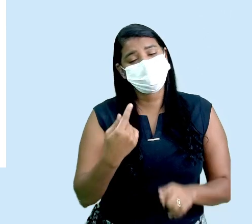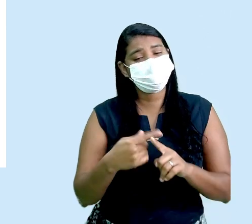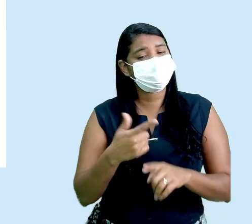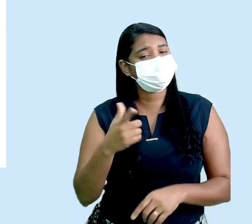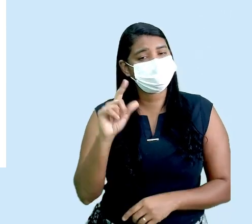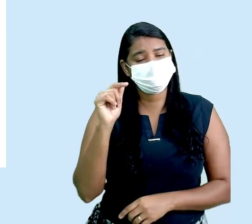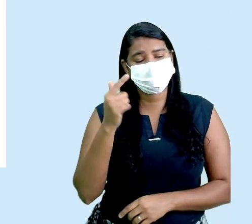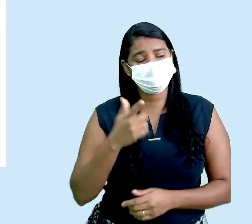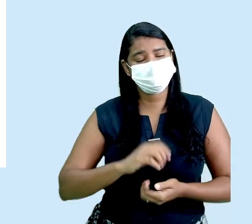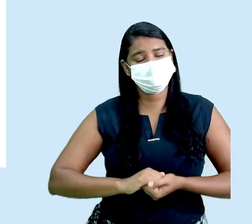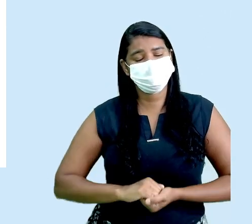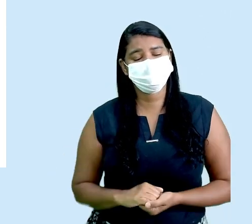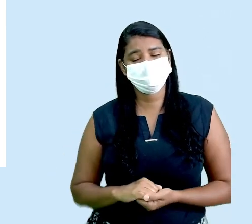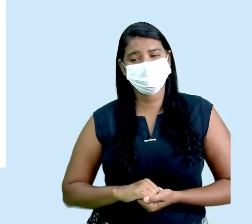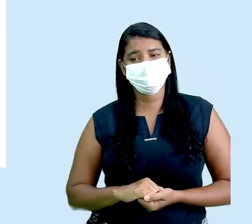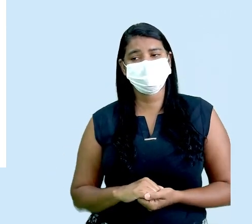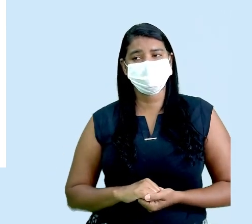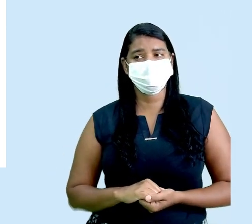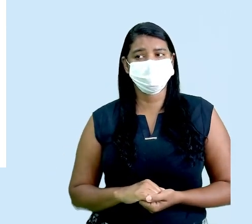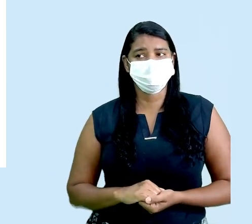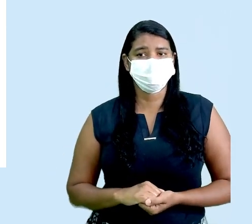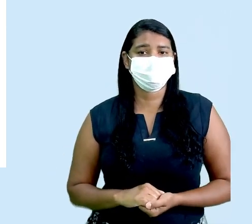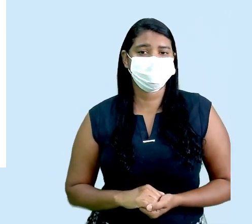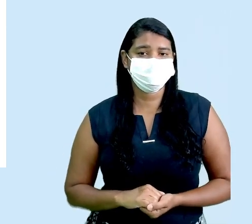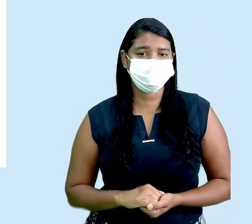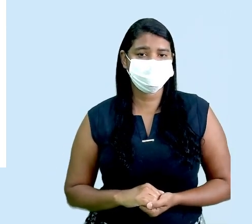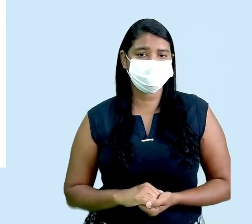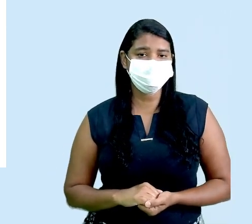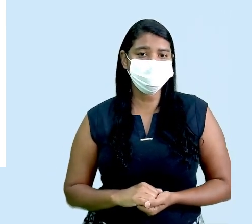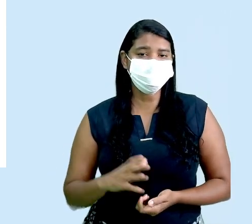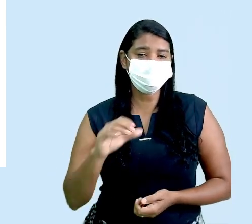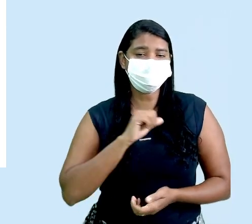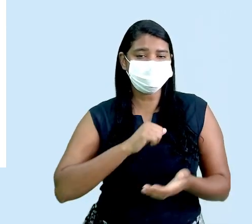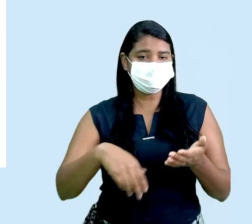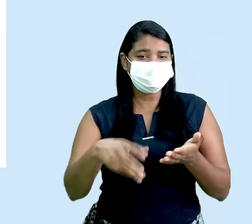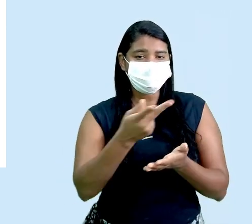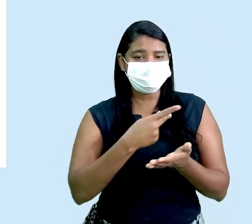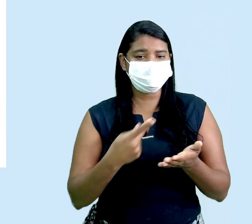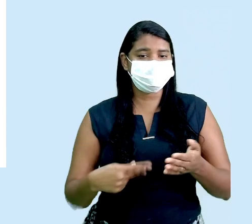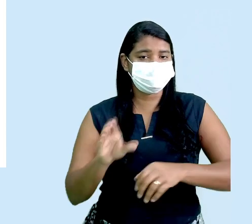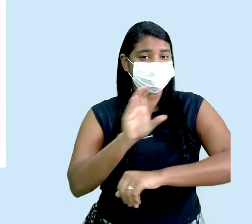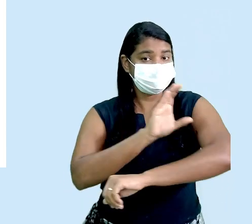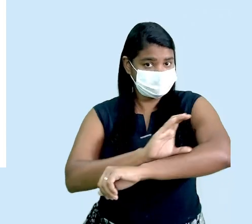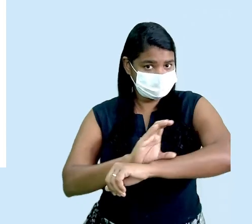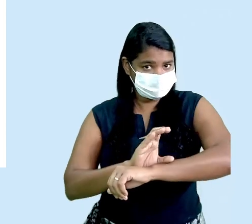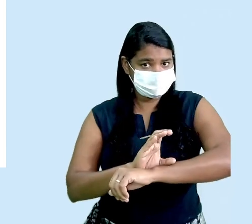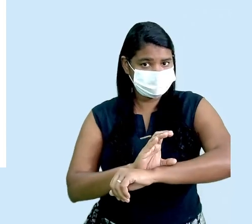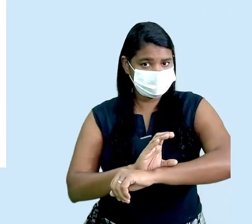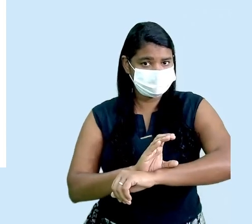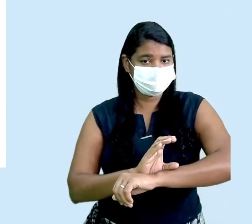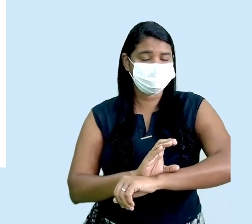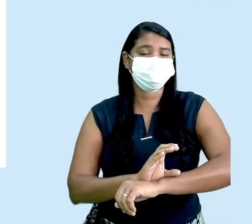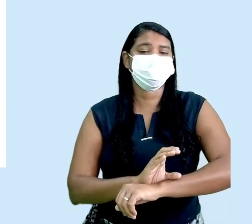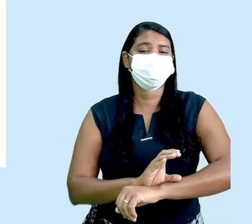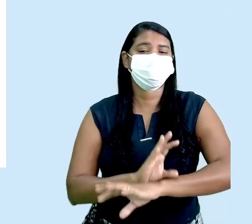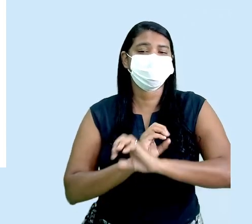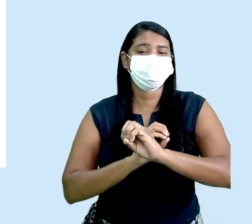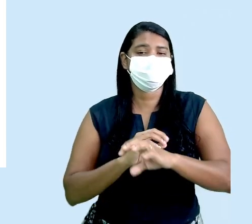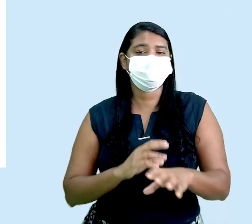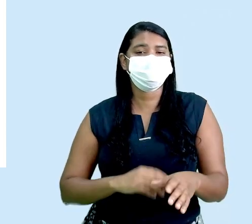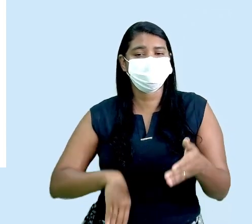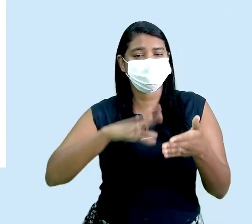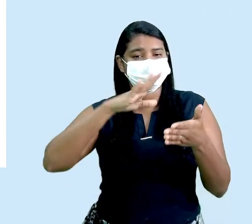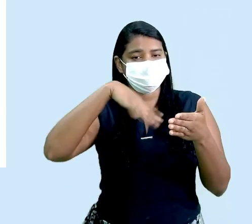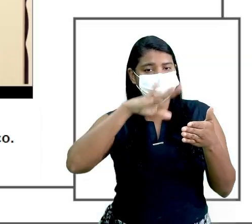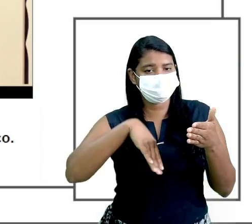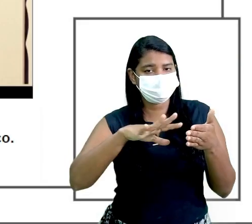muita gente. Ninguém negava a arte, inclusive porque existiam os cursos de arte, né? Vassily Kandinsky era um pintor,